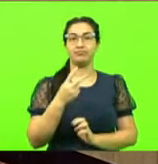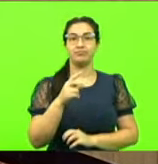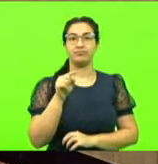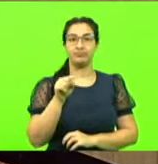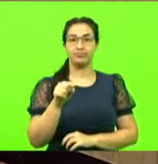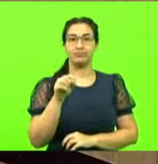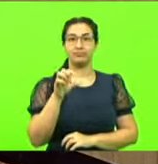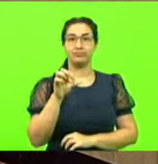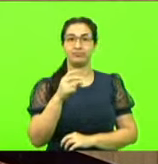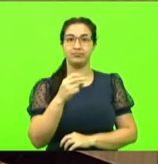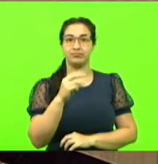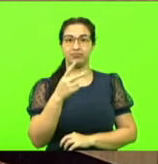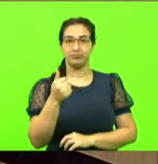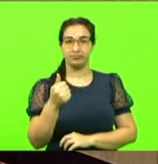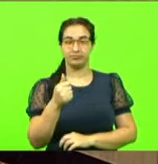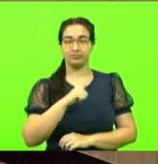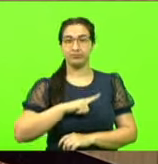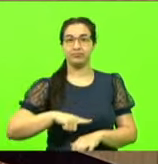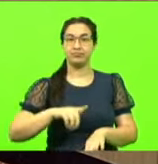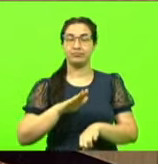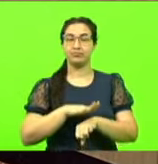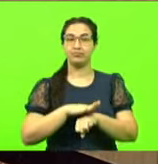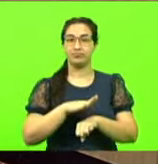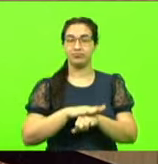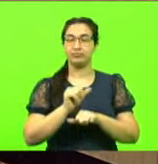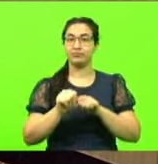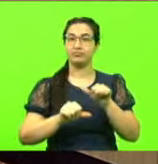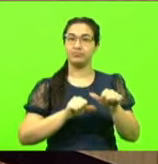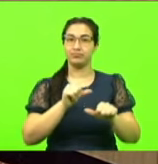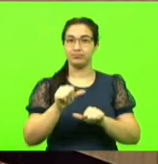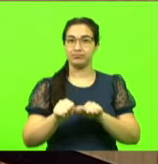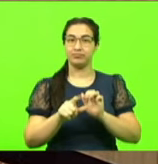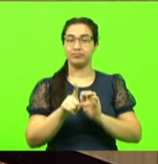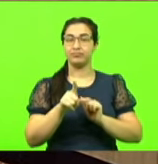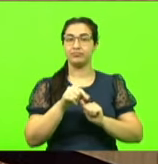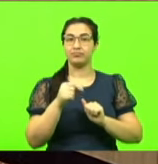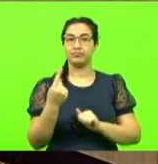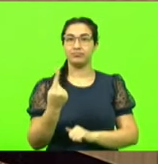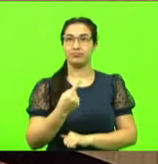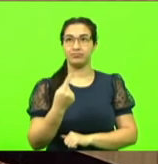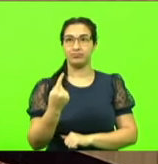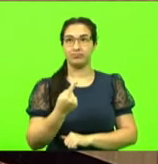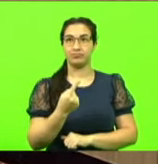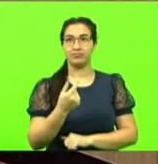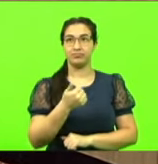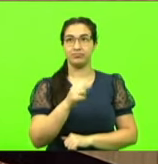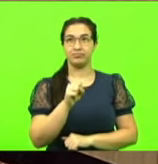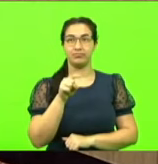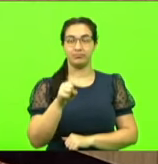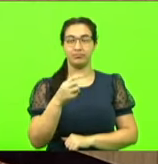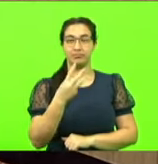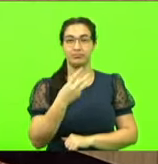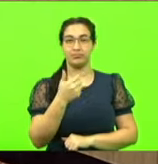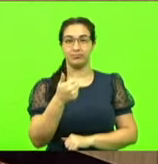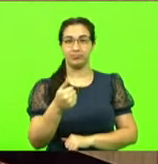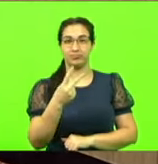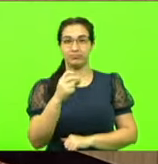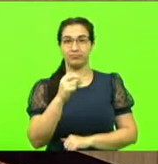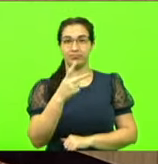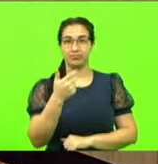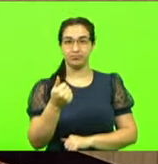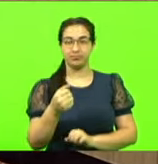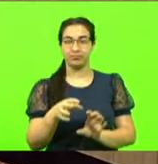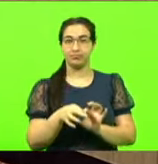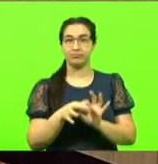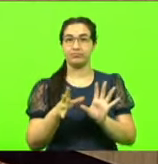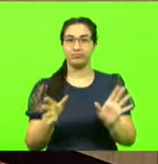329.1/2021, autor Governo do Estado, altera o artigo 1º da Lei 18.131 de 2021, que autoriza a abertura de crédito especial